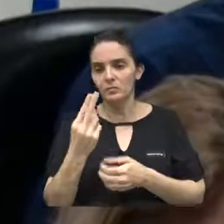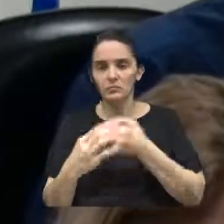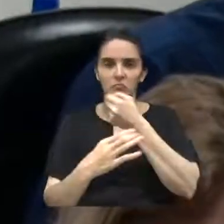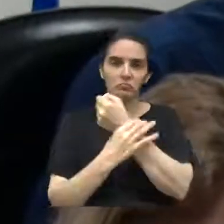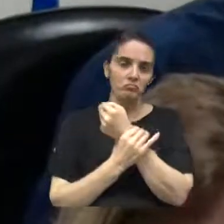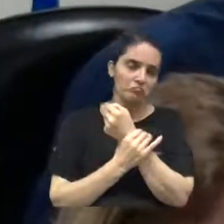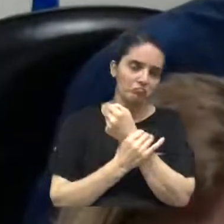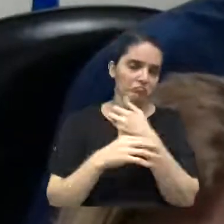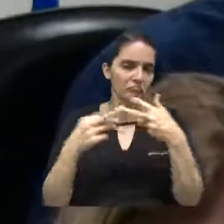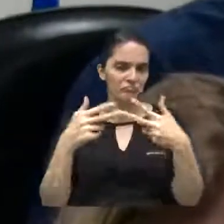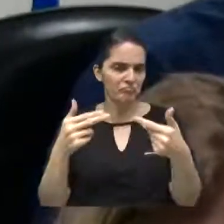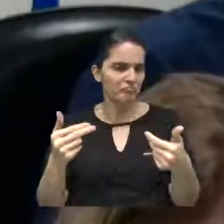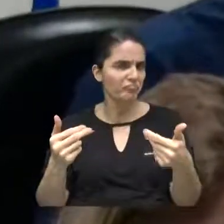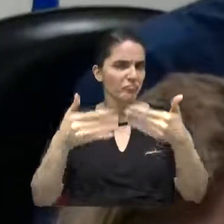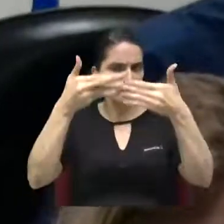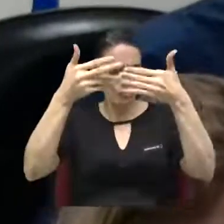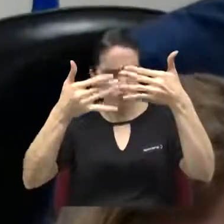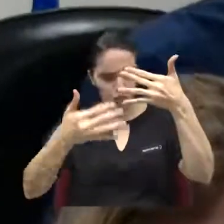e assim por diante.